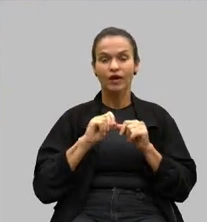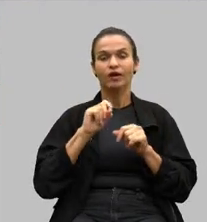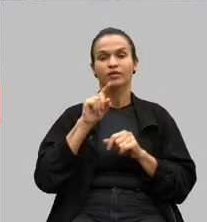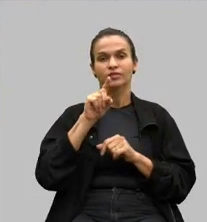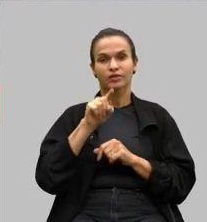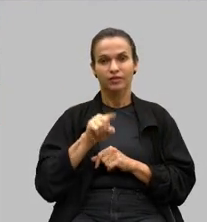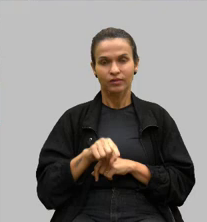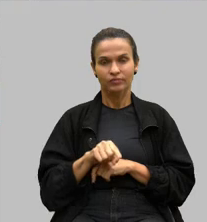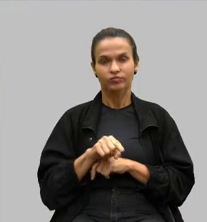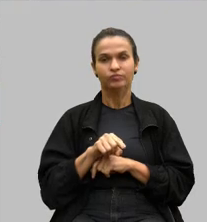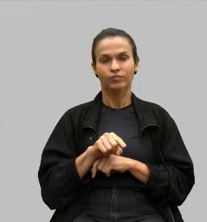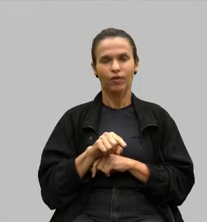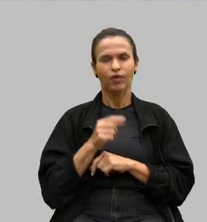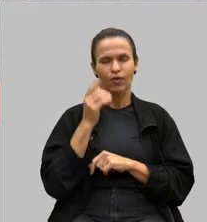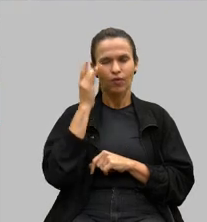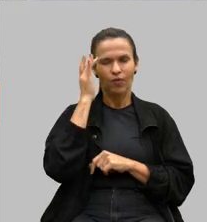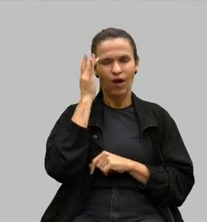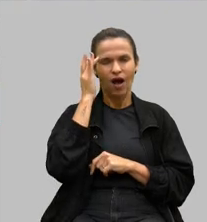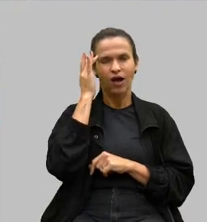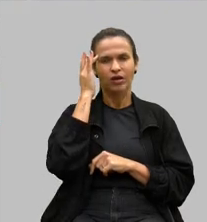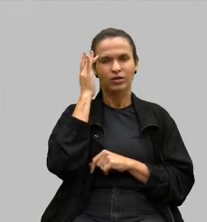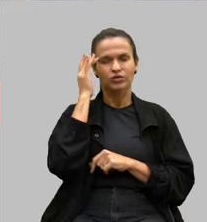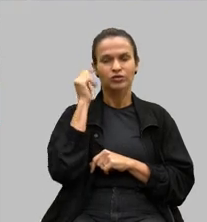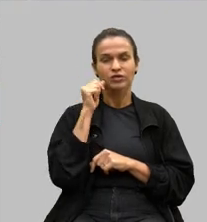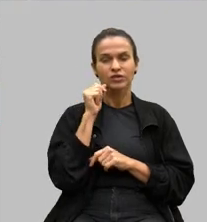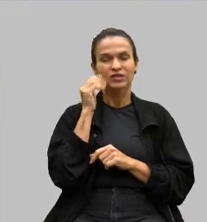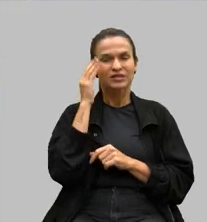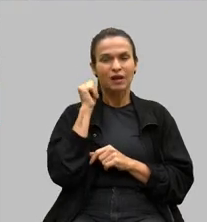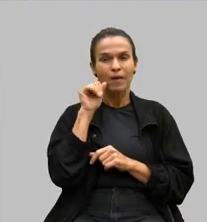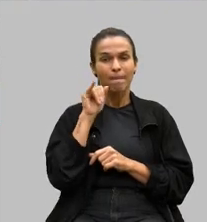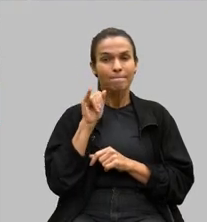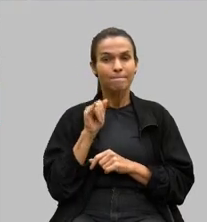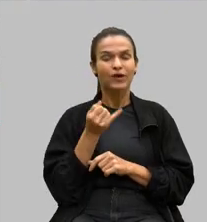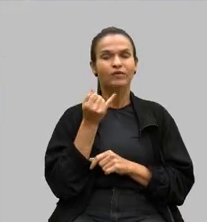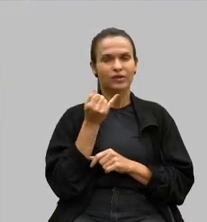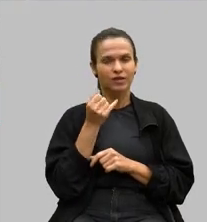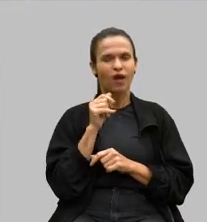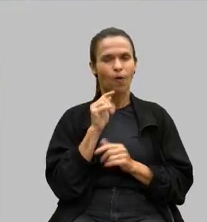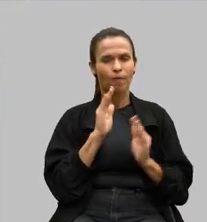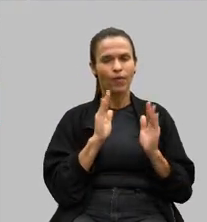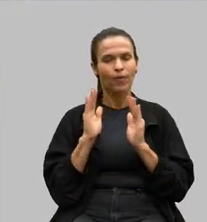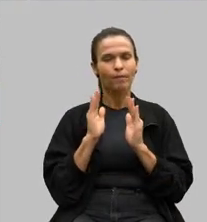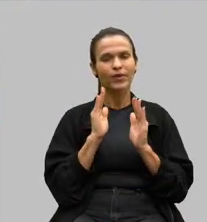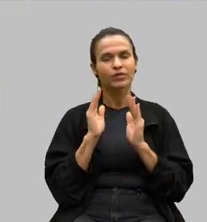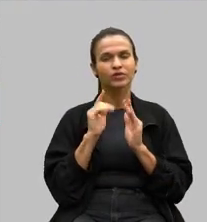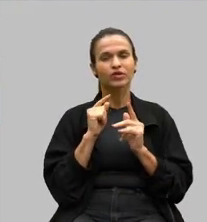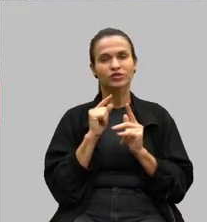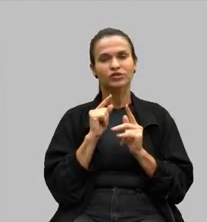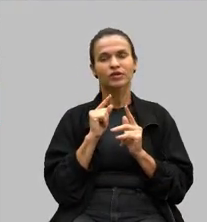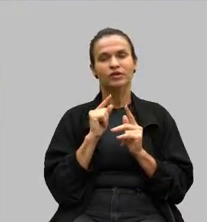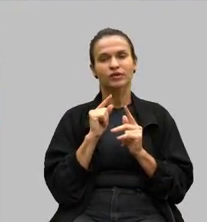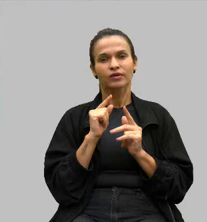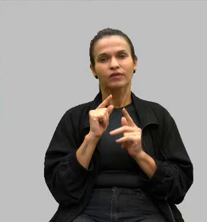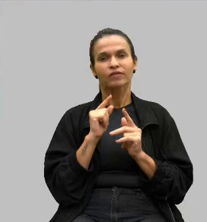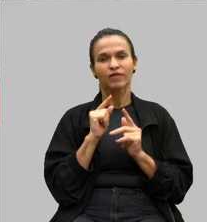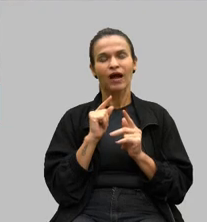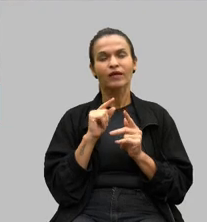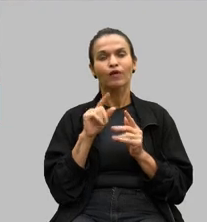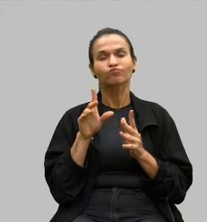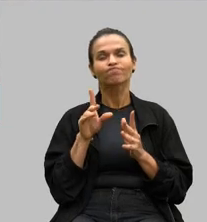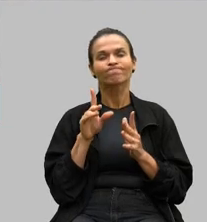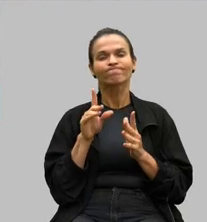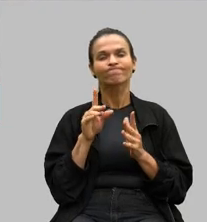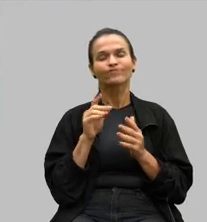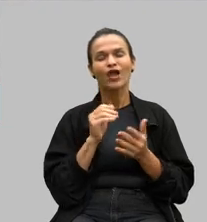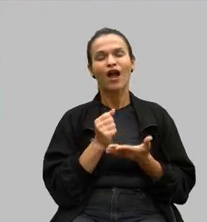ele eu acho que se a gente souber aproveitá-lo ele é um momento que a gente vai hã contribuindo